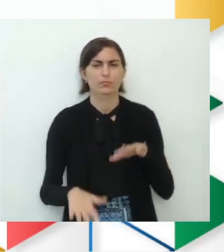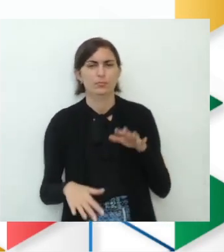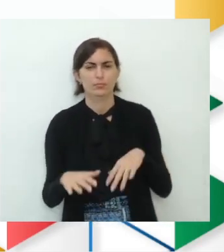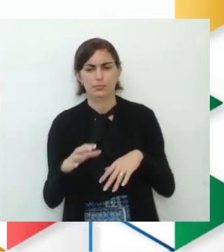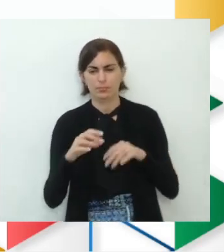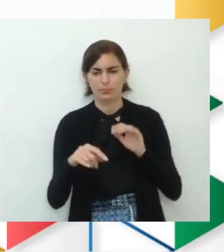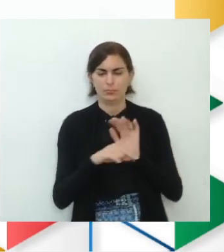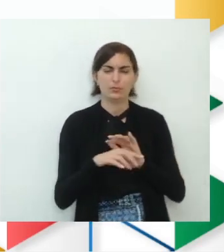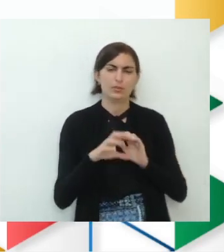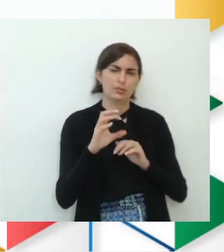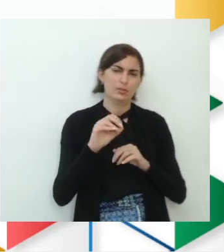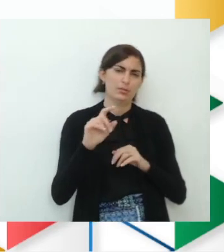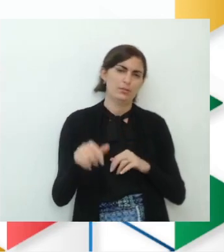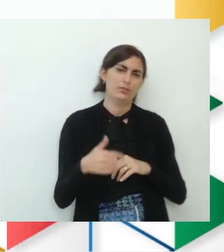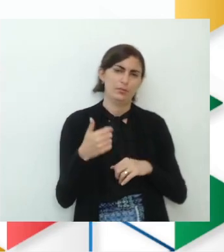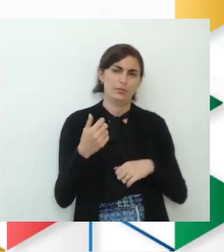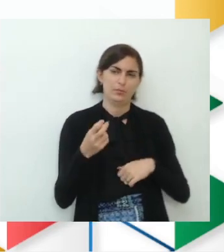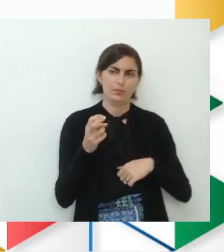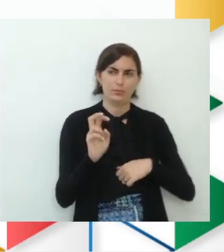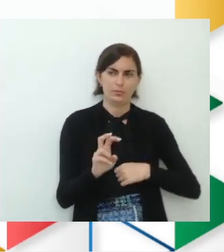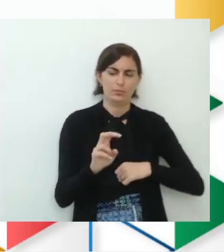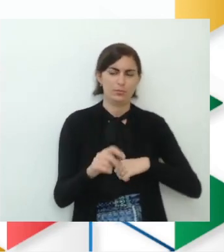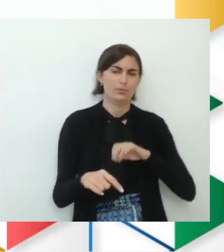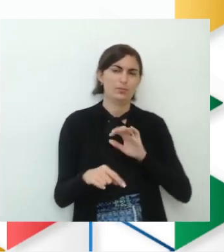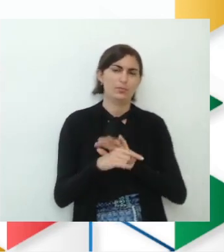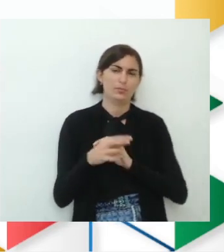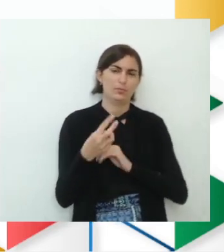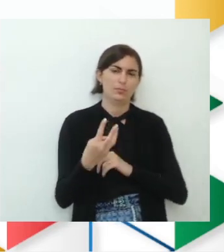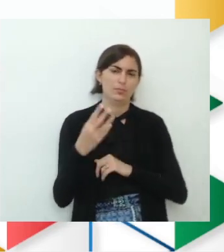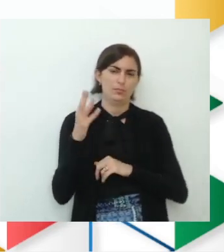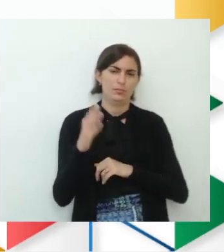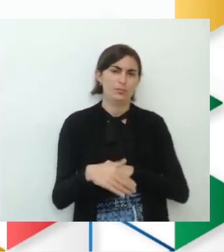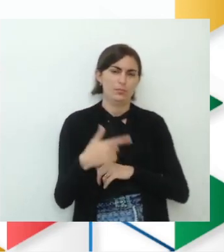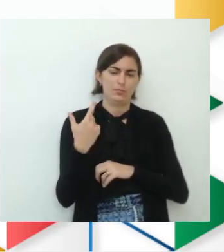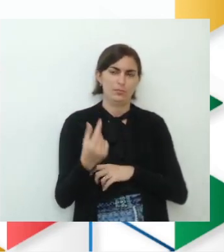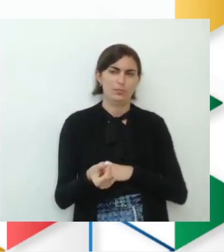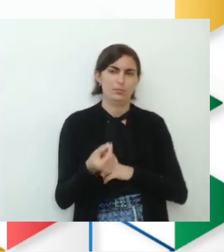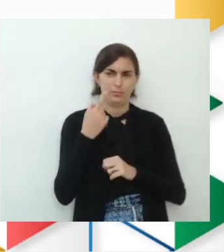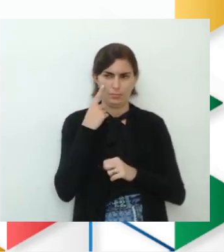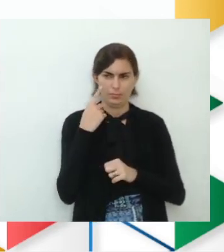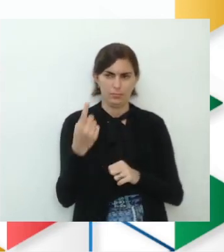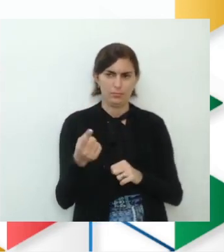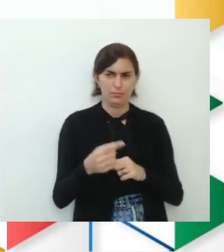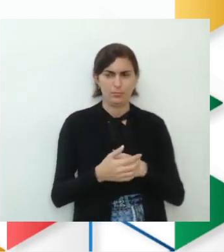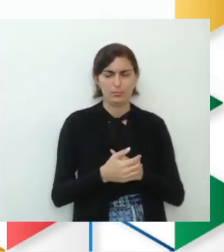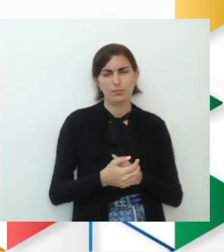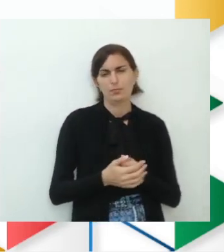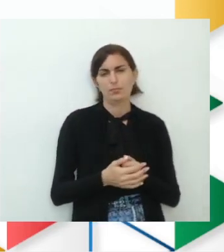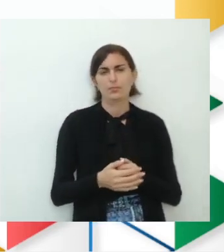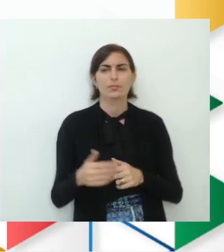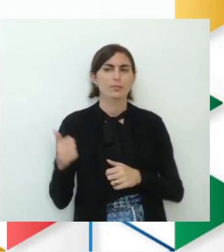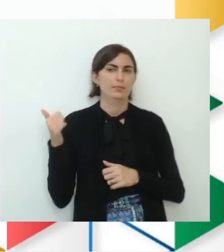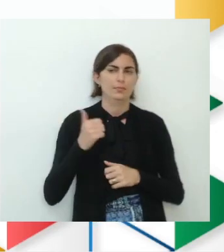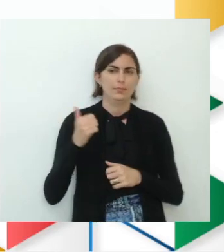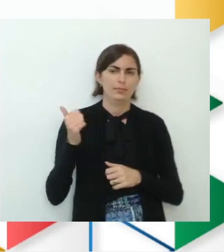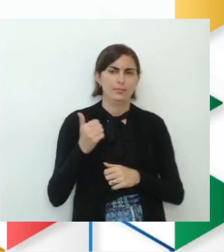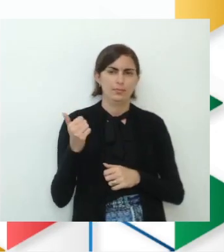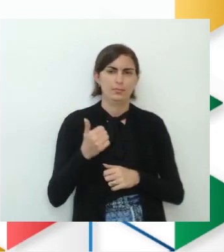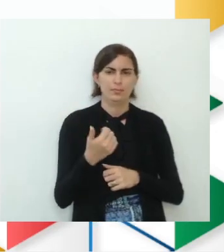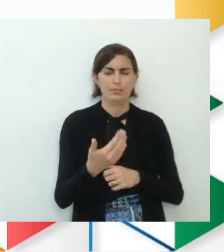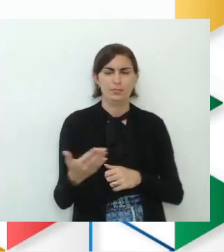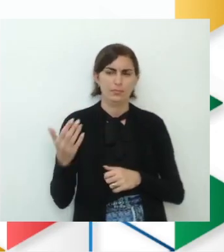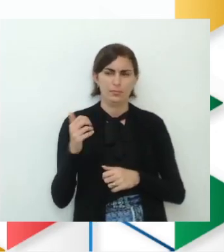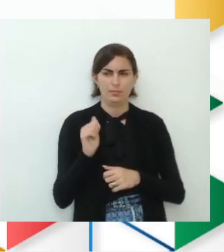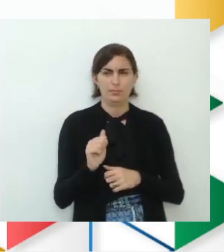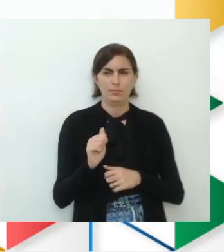ser menos 0,15 como menos 3 sobre 20. Certinho? Vamos lá. Primeira solução da letra